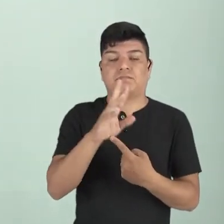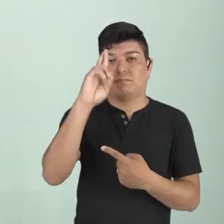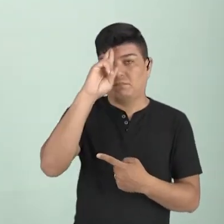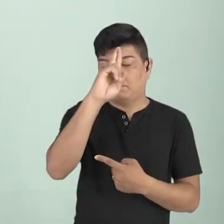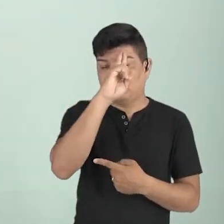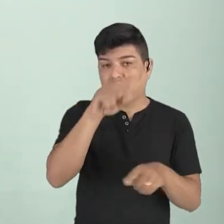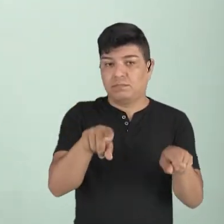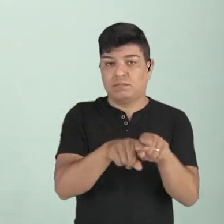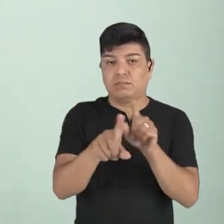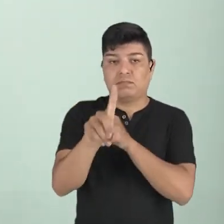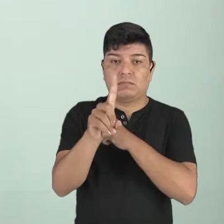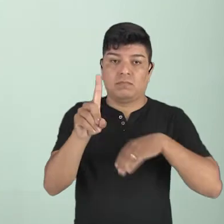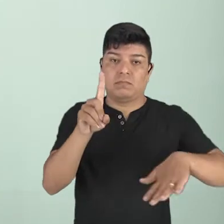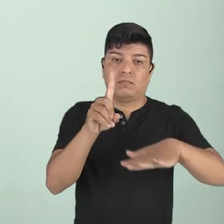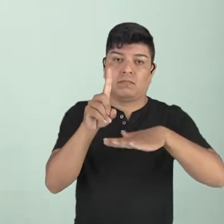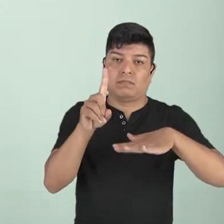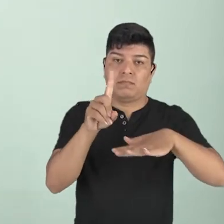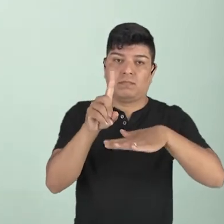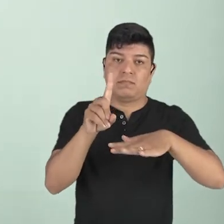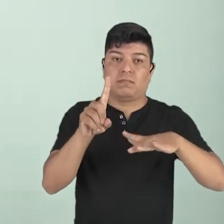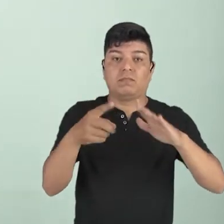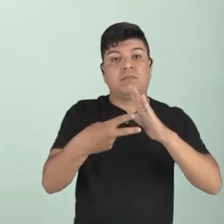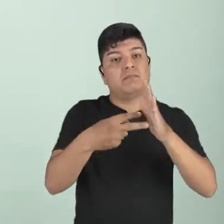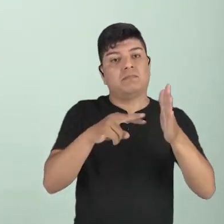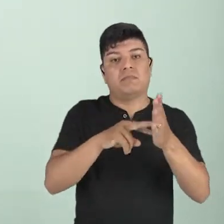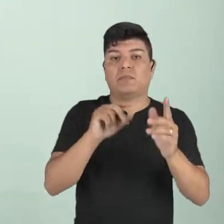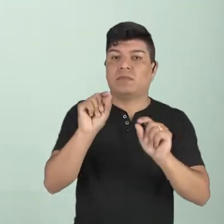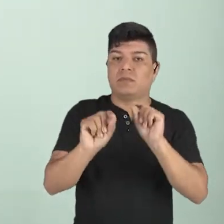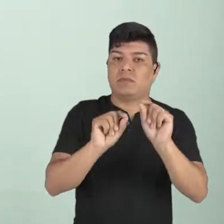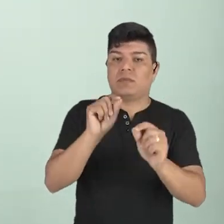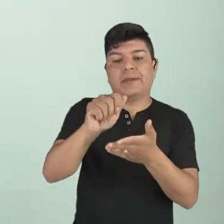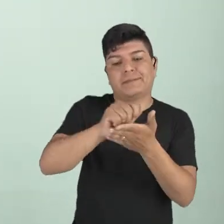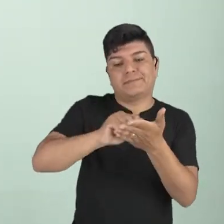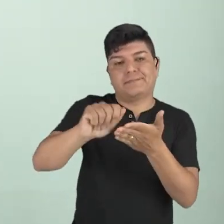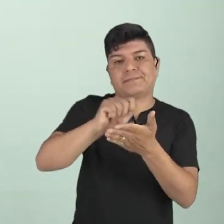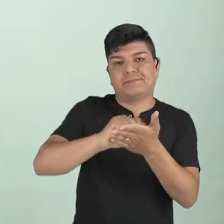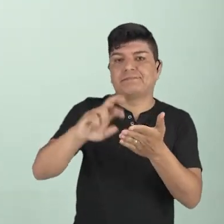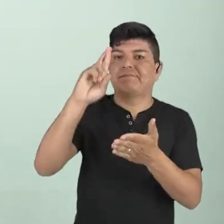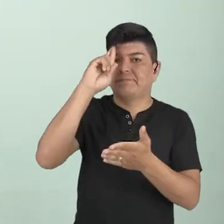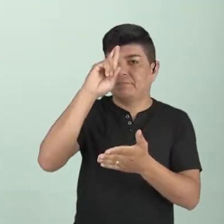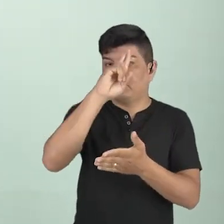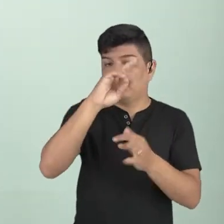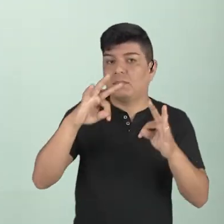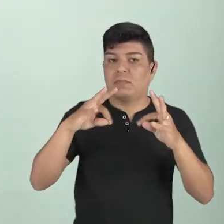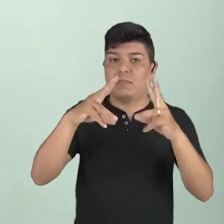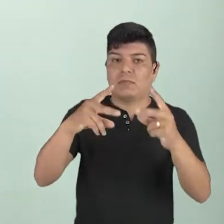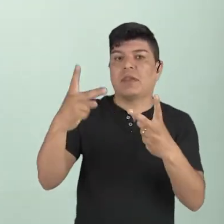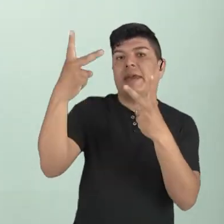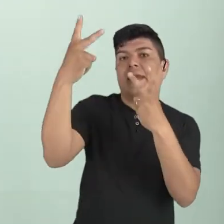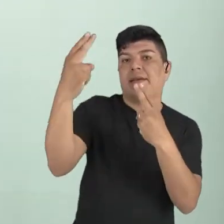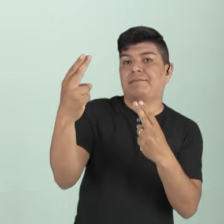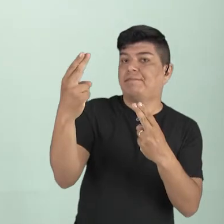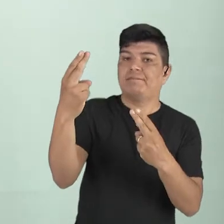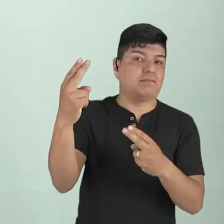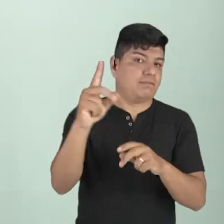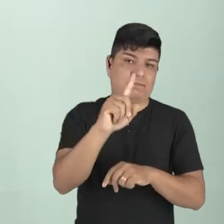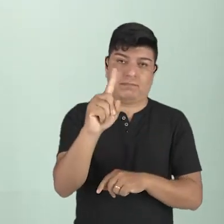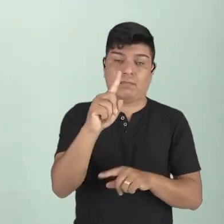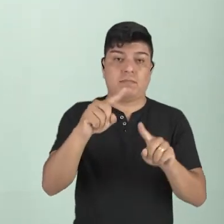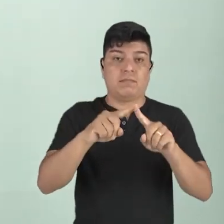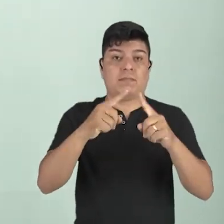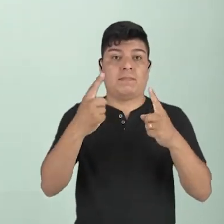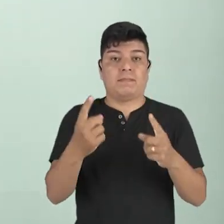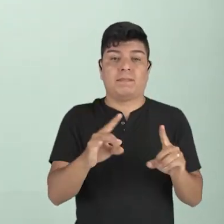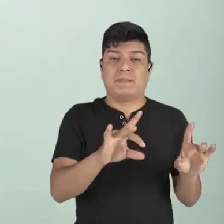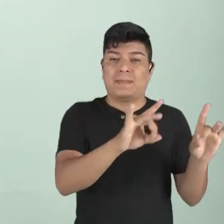histórica social não significa que ele vai escrever história e com ela ai as